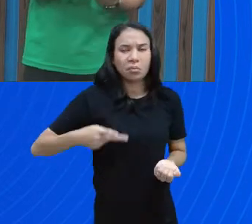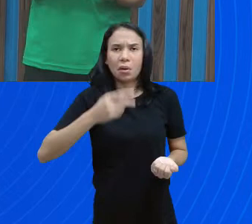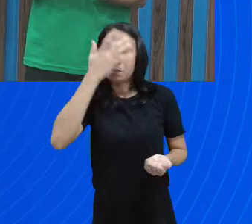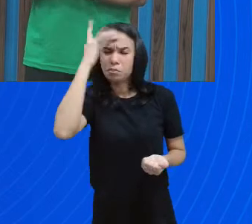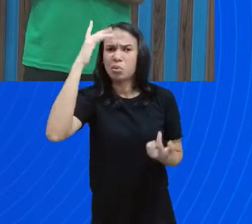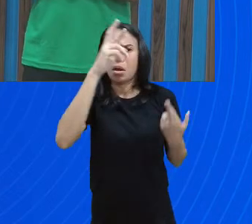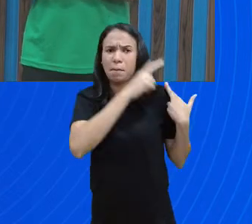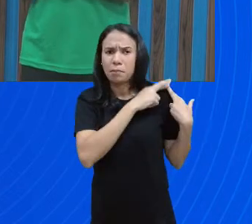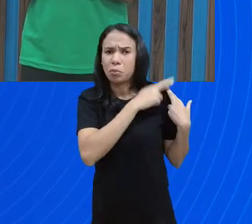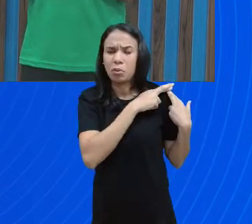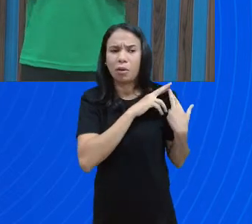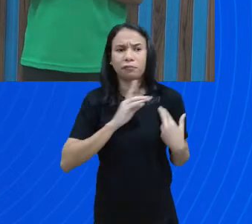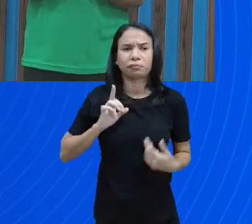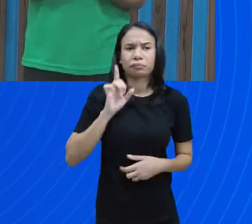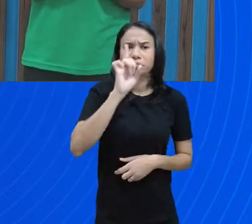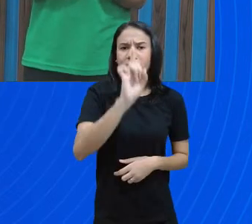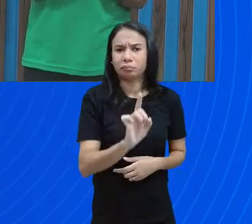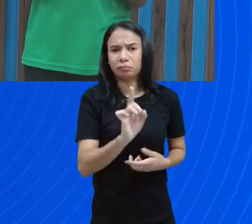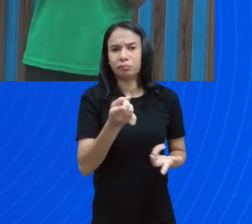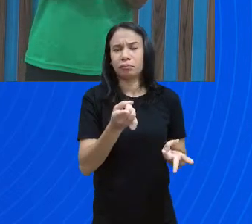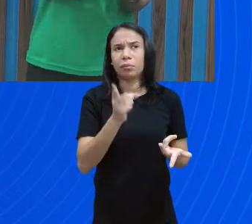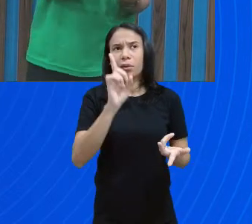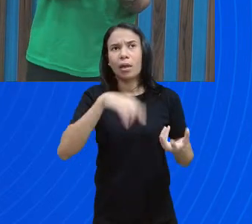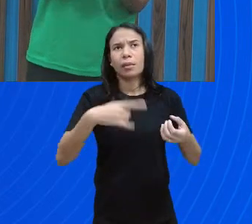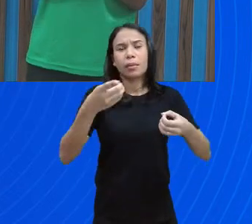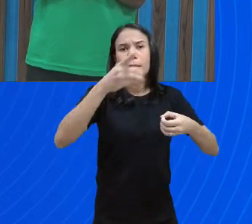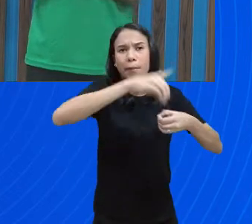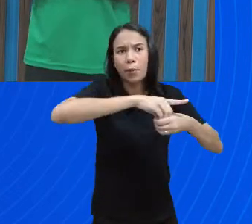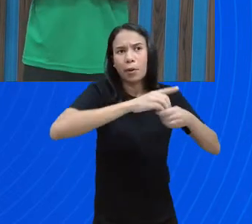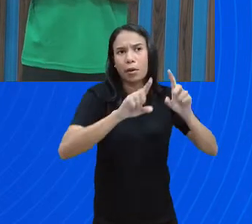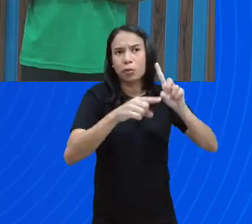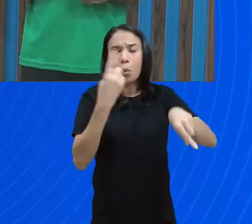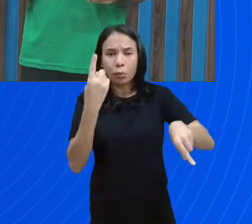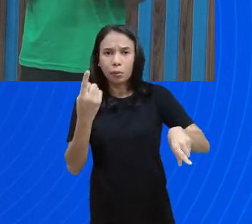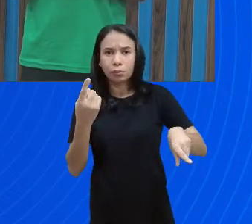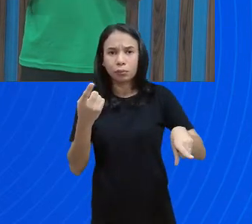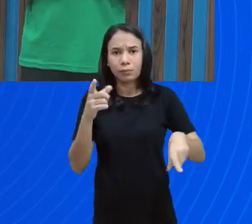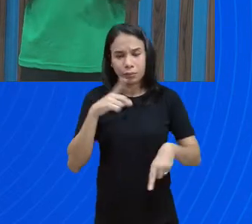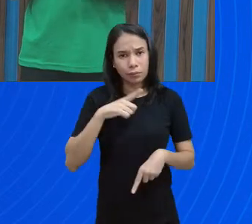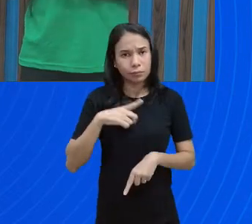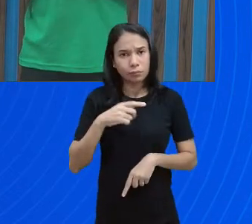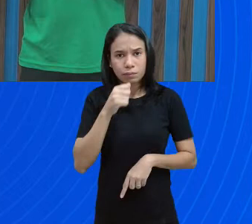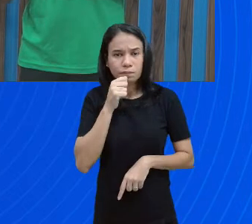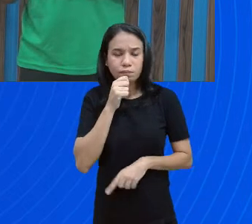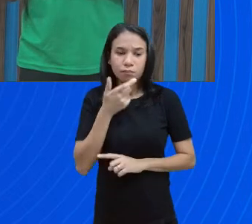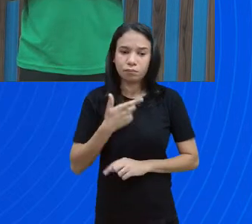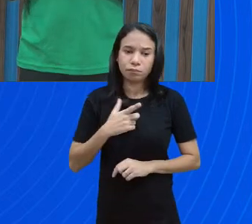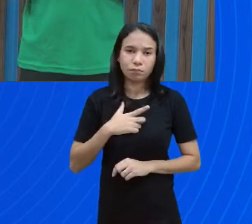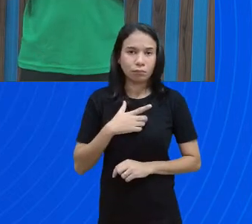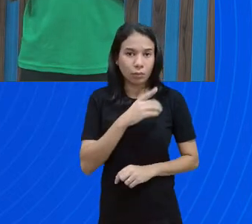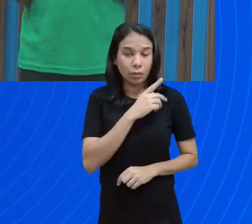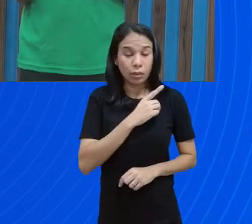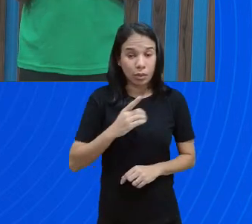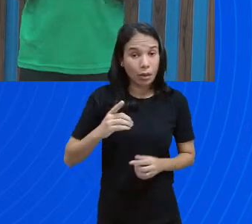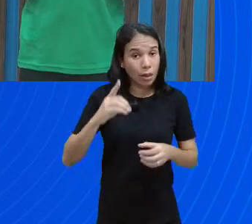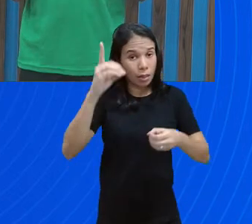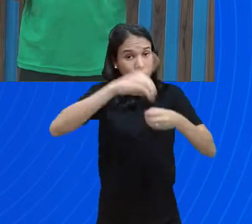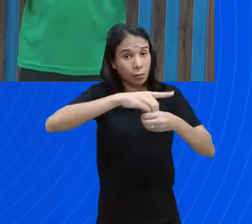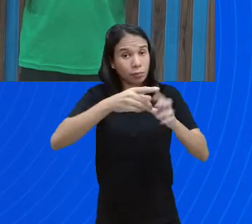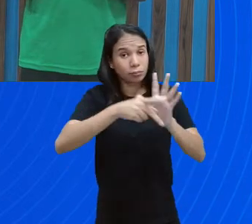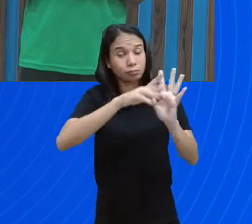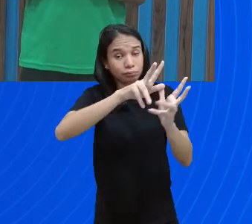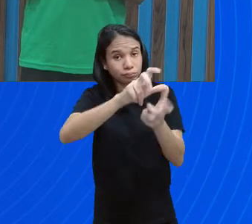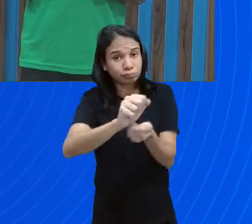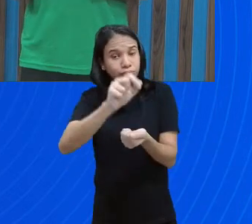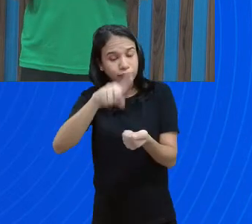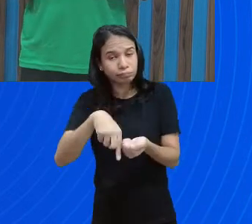povo, independente de ser democrático ou não, né? A gente tem regimes que não são democráticos diretamente no mundo,